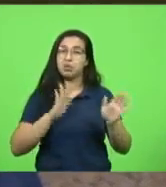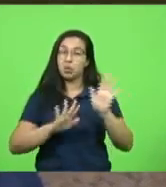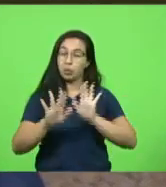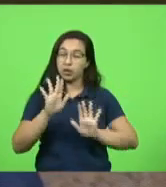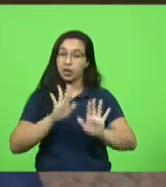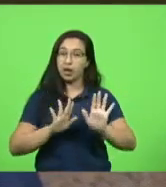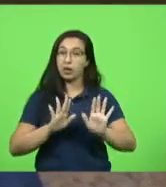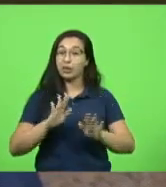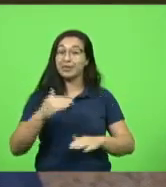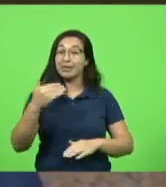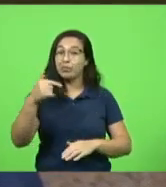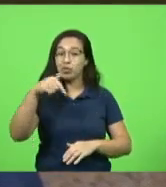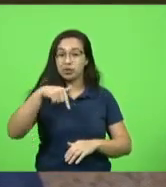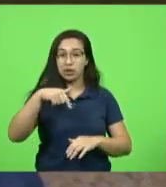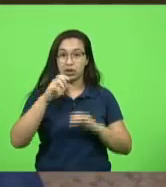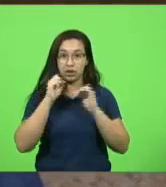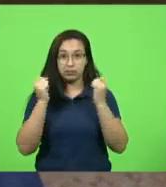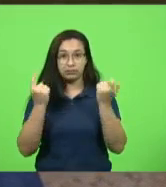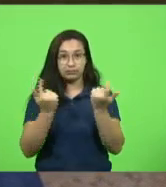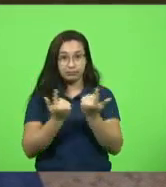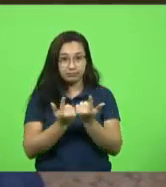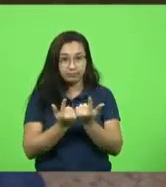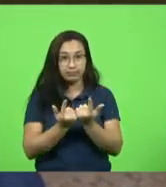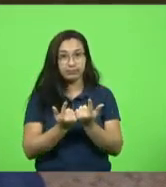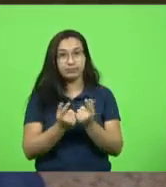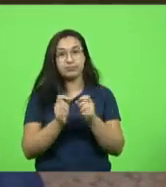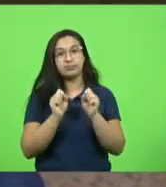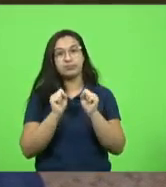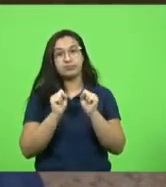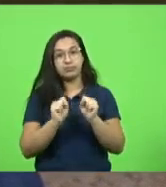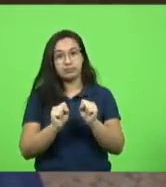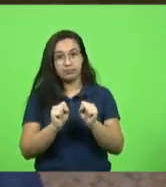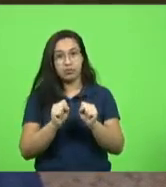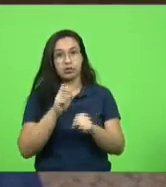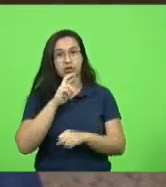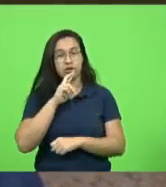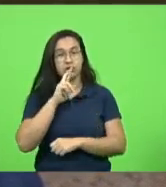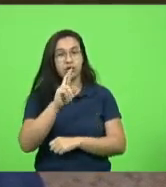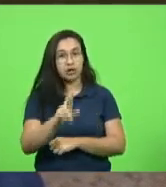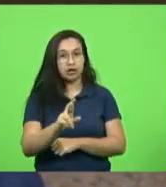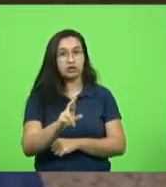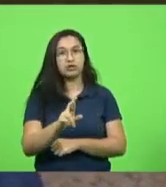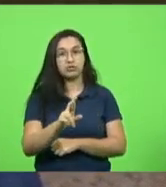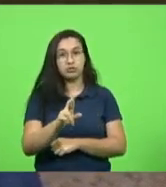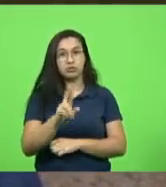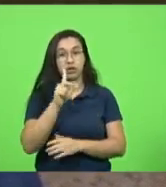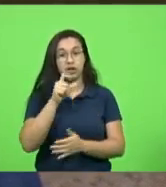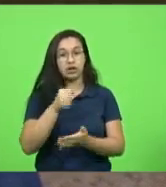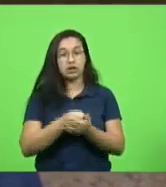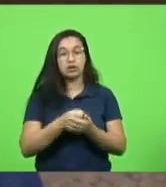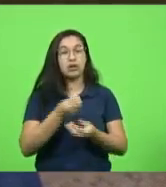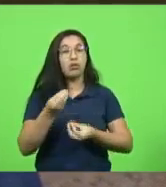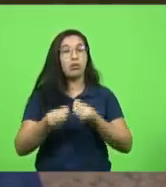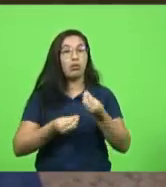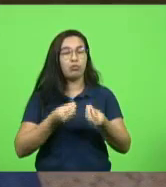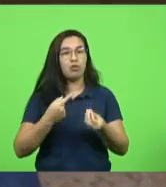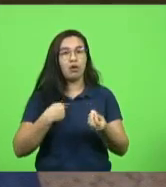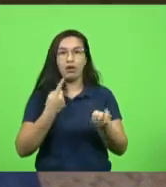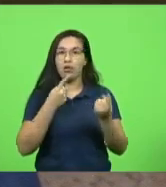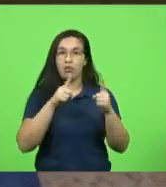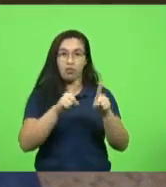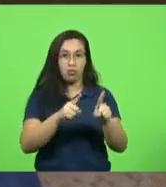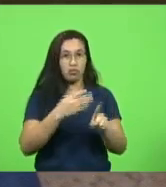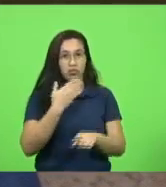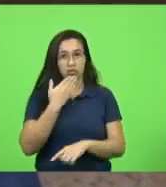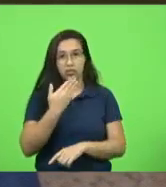parlamento catarinense dar de forma definitiva essa decisão. Eu sou contra o